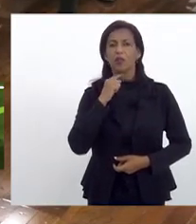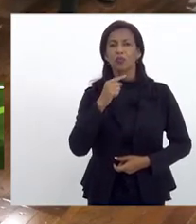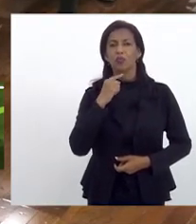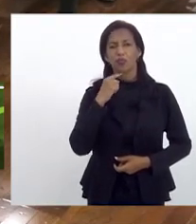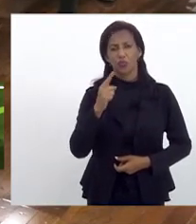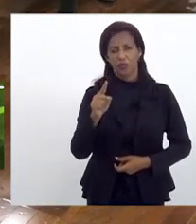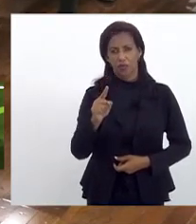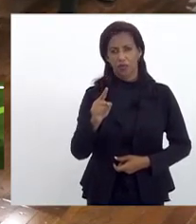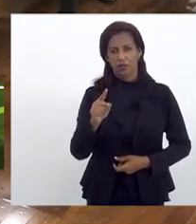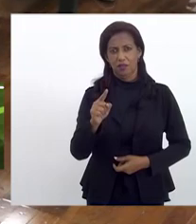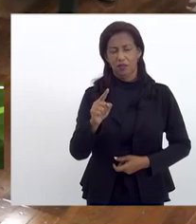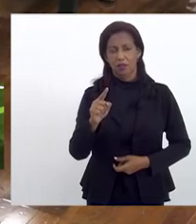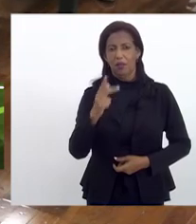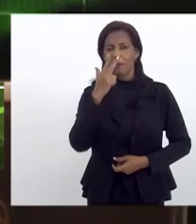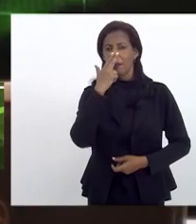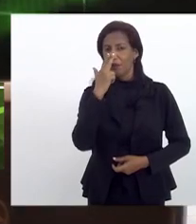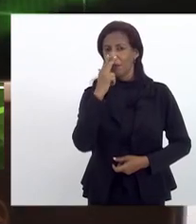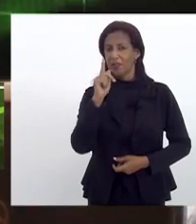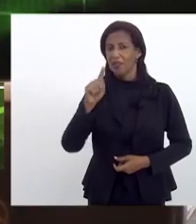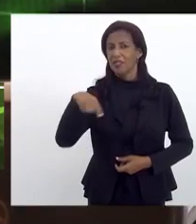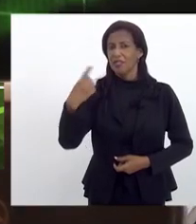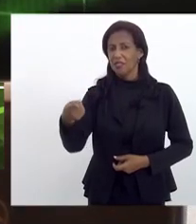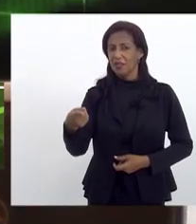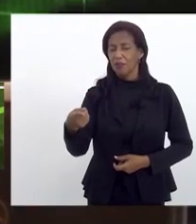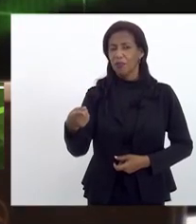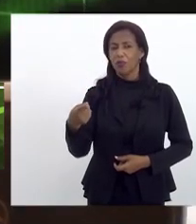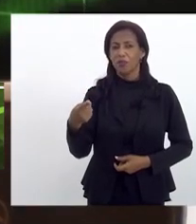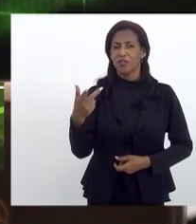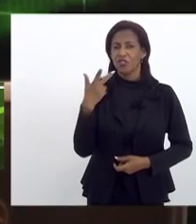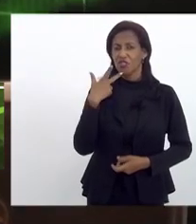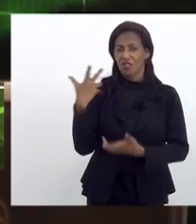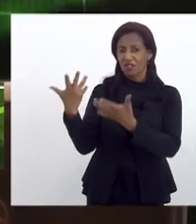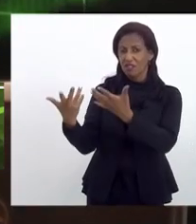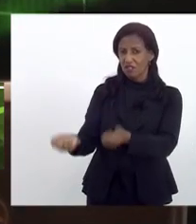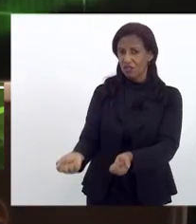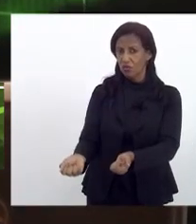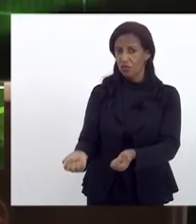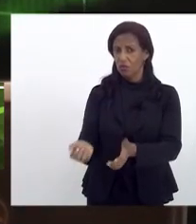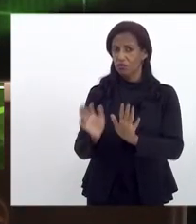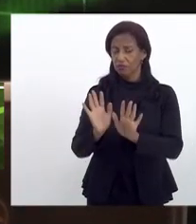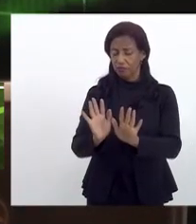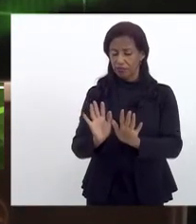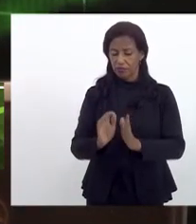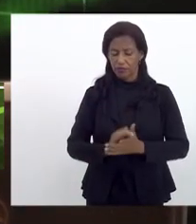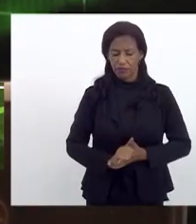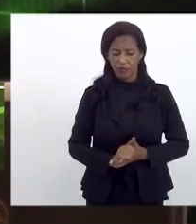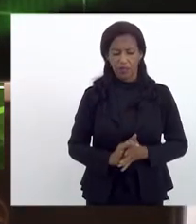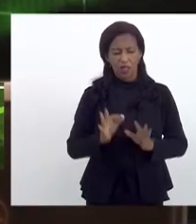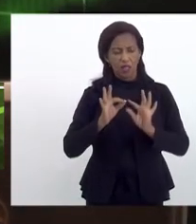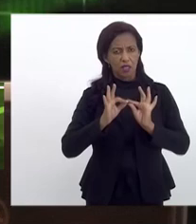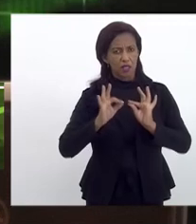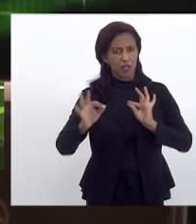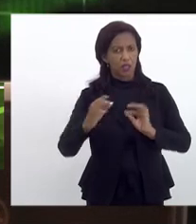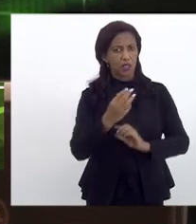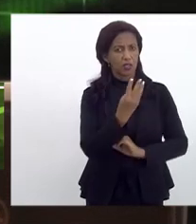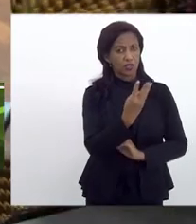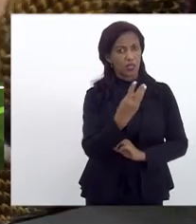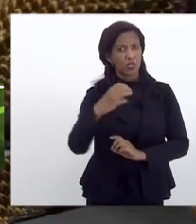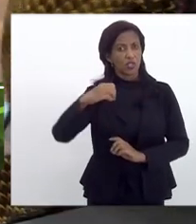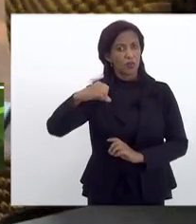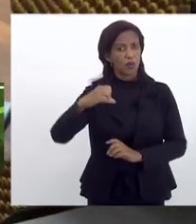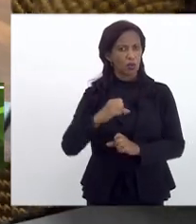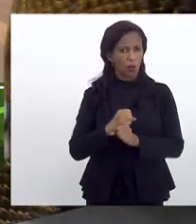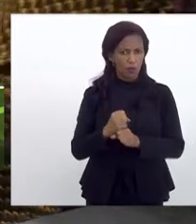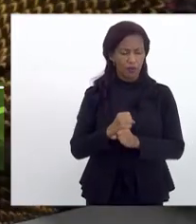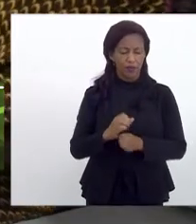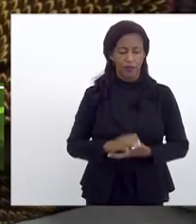Pra depois Não parecer que a gente Consentiu E ainda ter dúvidas E desacordos É com relação A essa extensão Do teto De 3 para 9 anos Eu